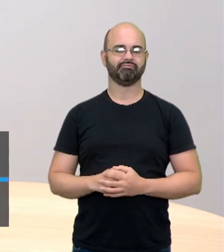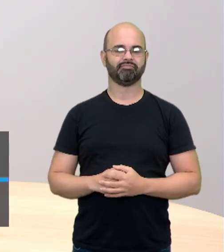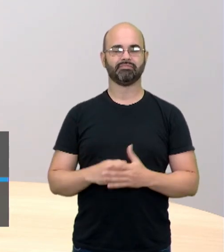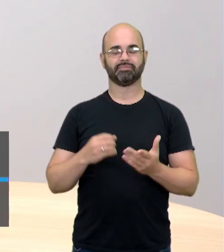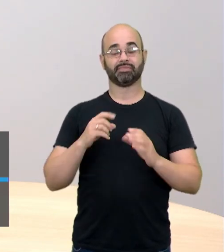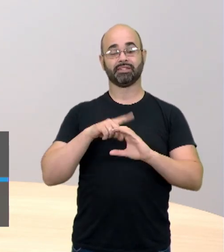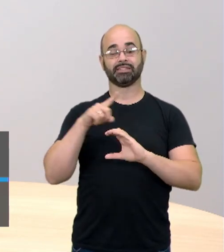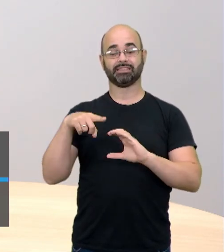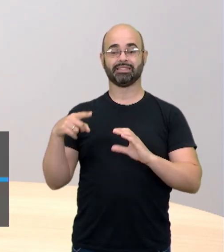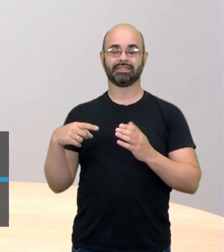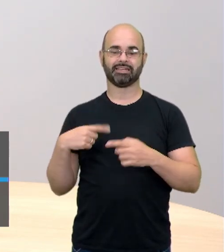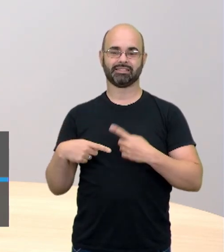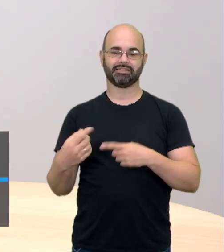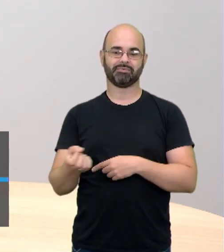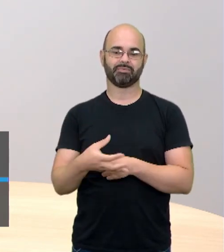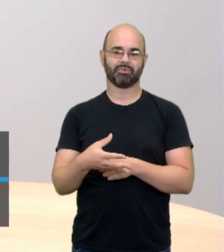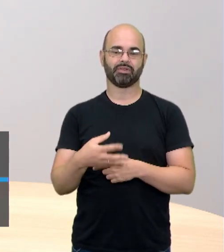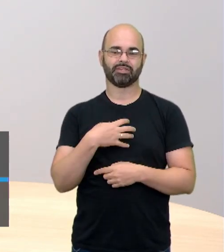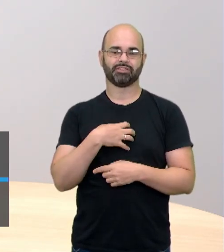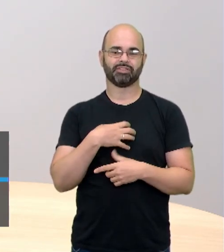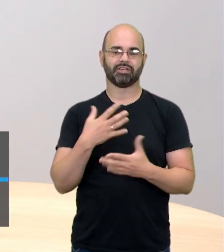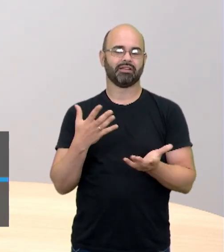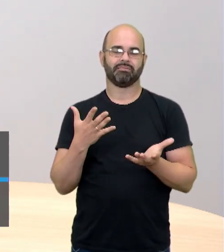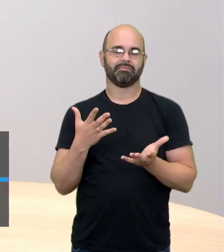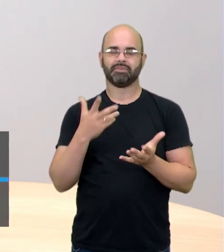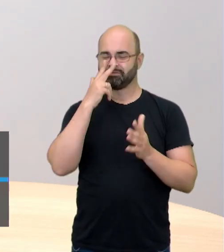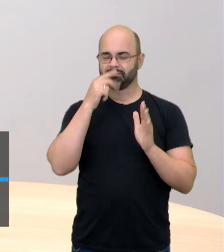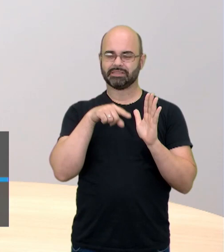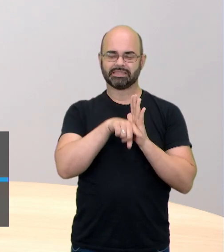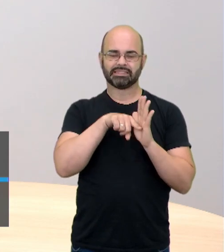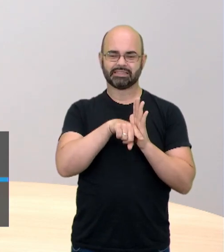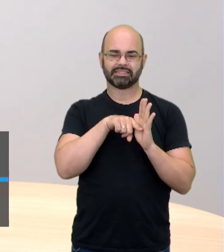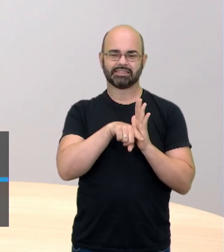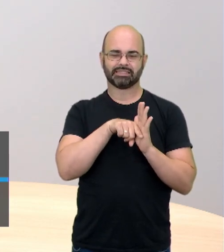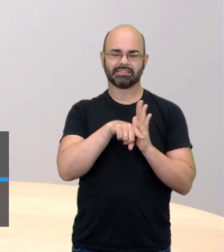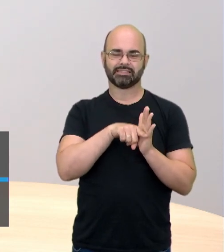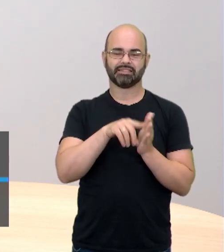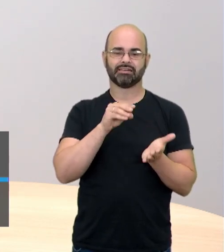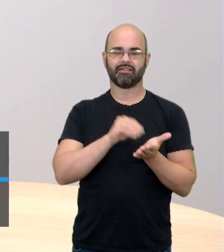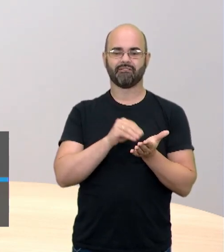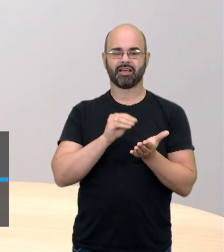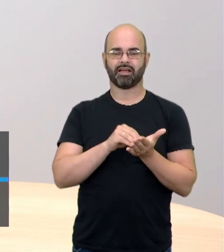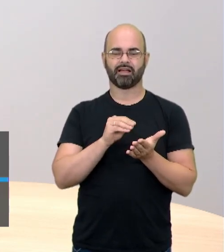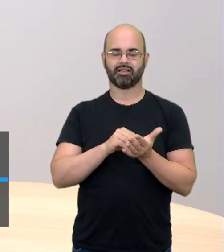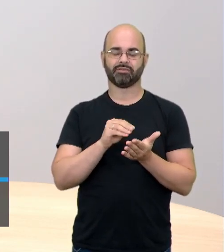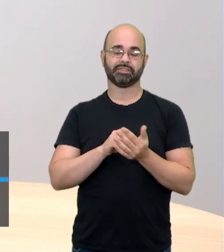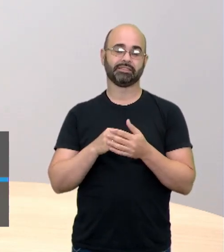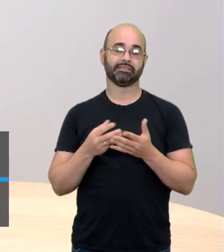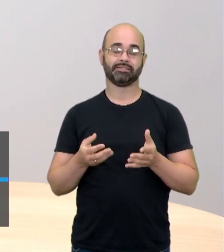moderna logicamente, mas um pensamento mais investigativo, mais crítico, mais científico,